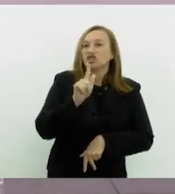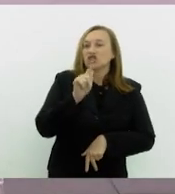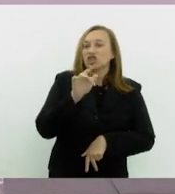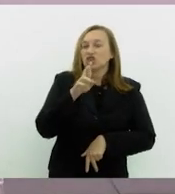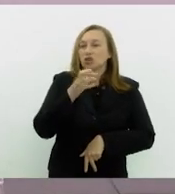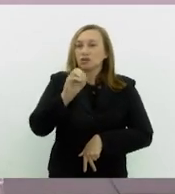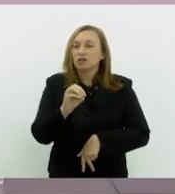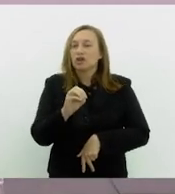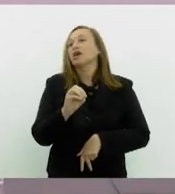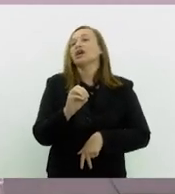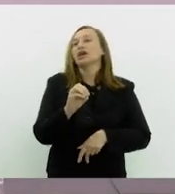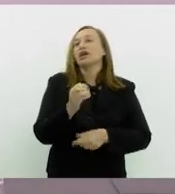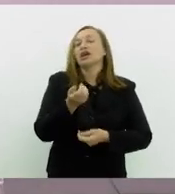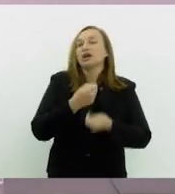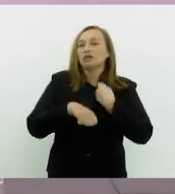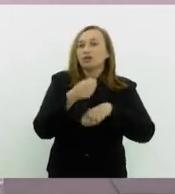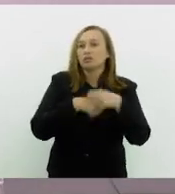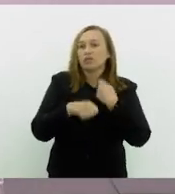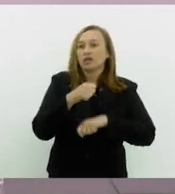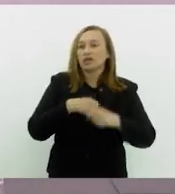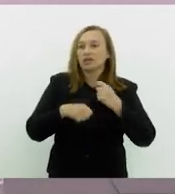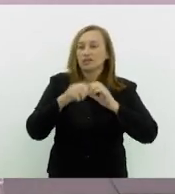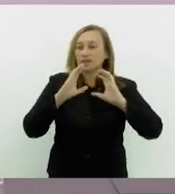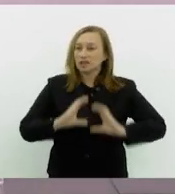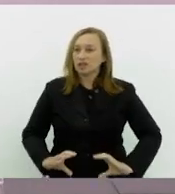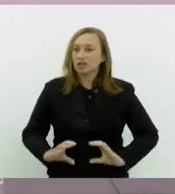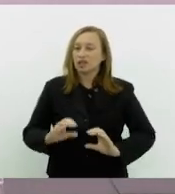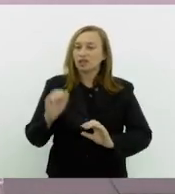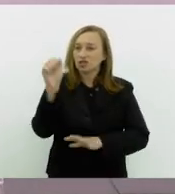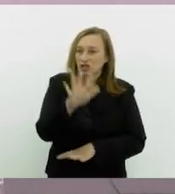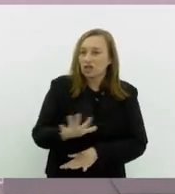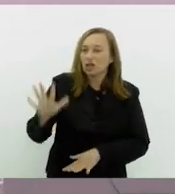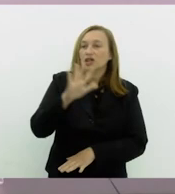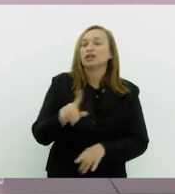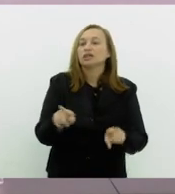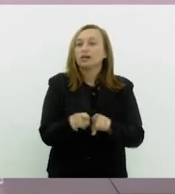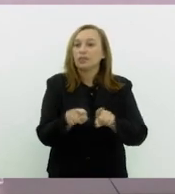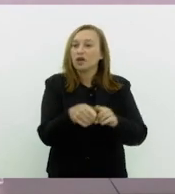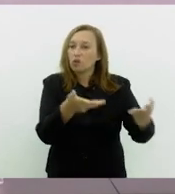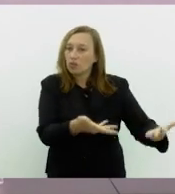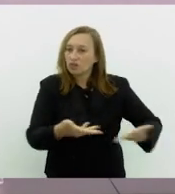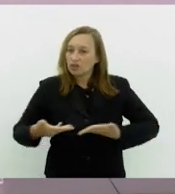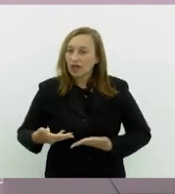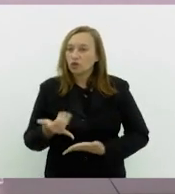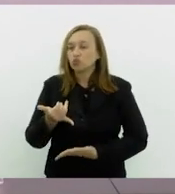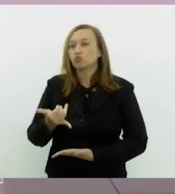Global. Bem-vindas. Convidar também, desculpe, gente.